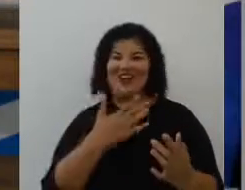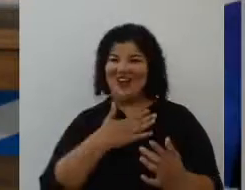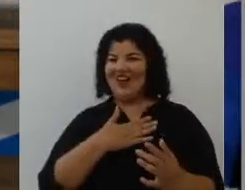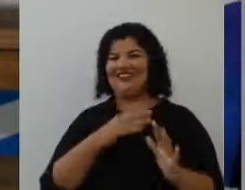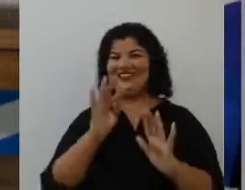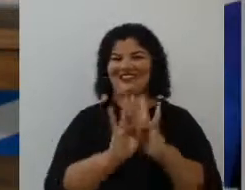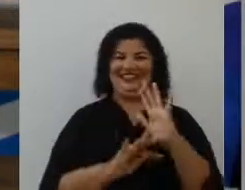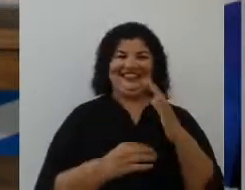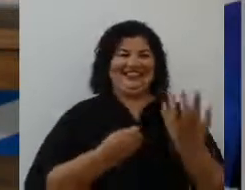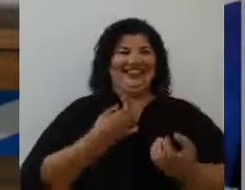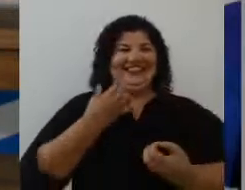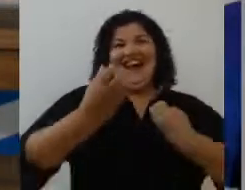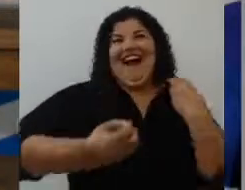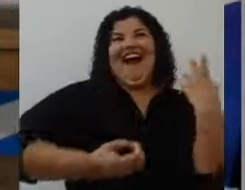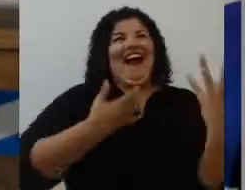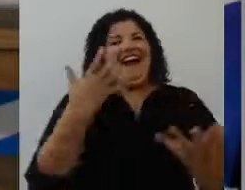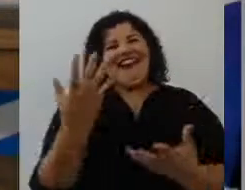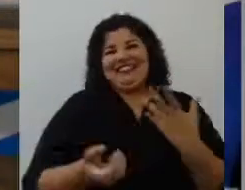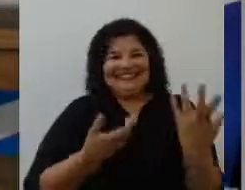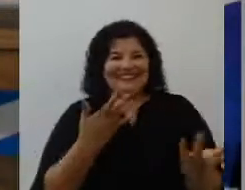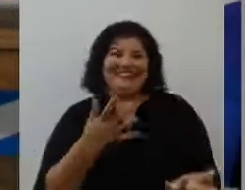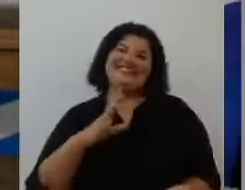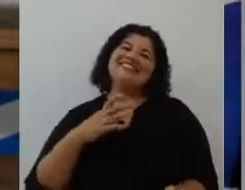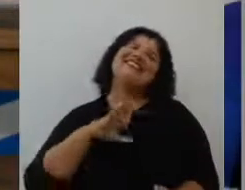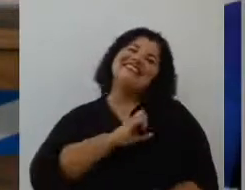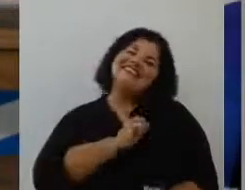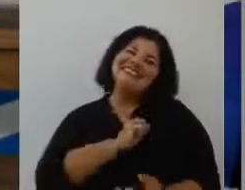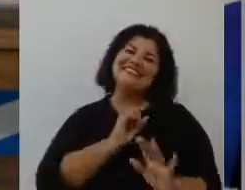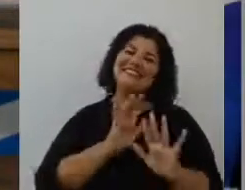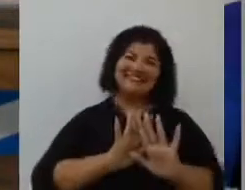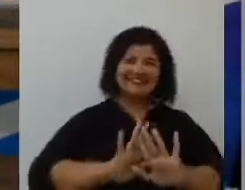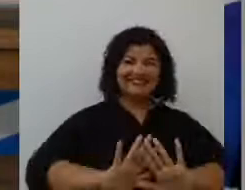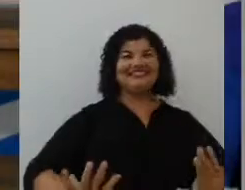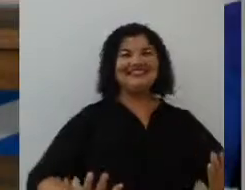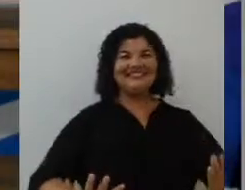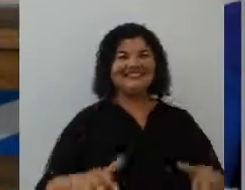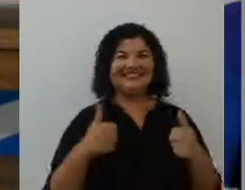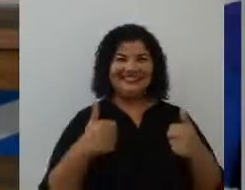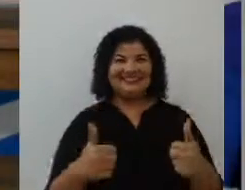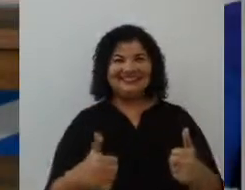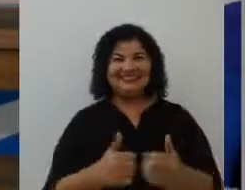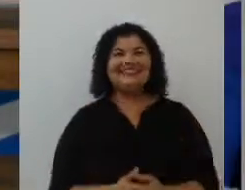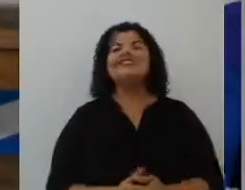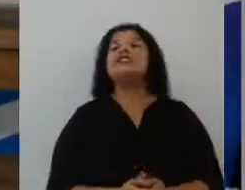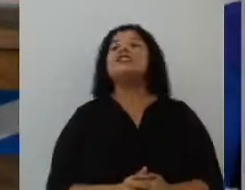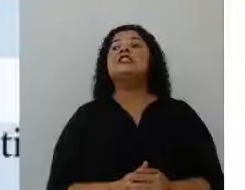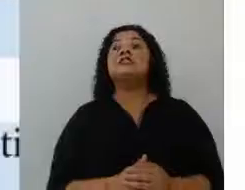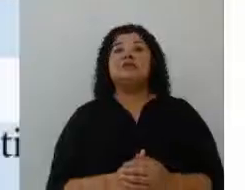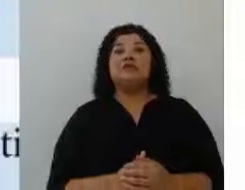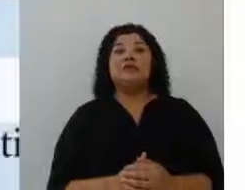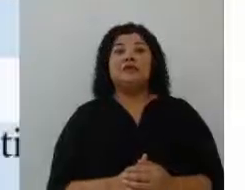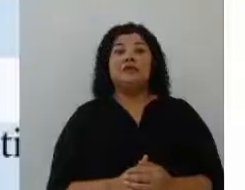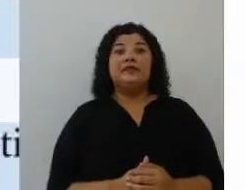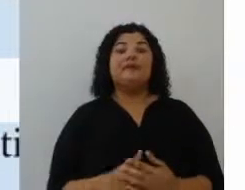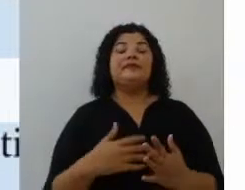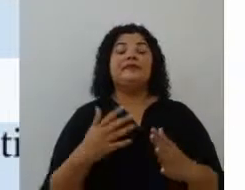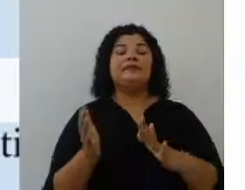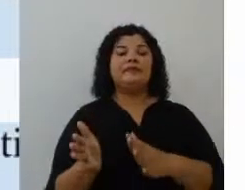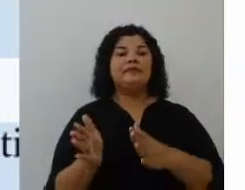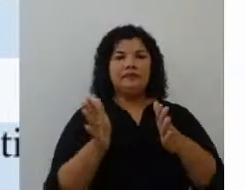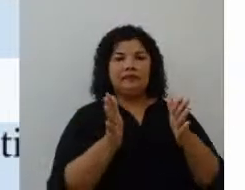empolguei aqui e declamei, mas é assim que eu sei te amar. Vê? Simbora? E aí a gente vai chegar agora